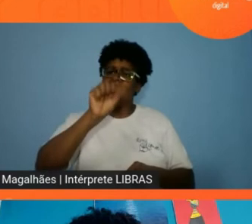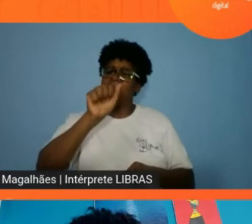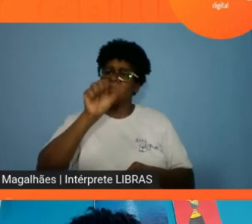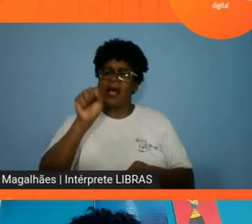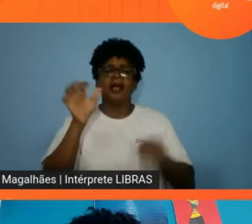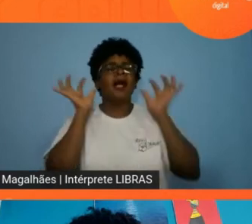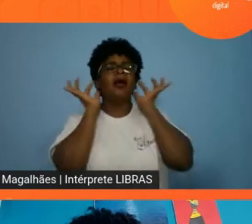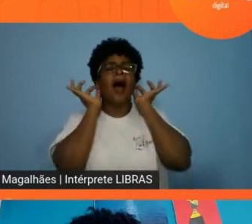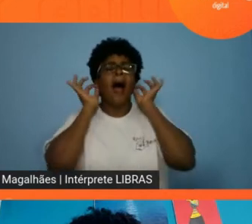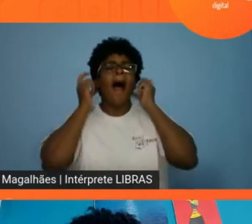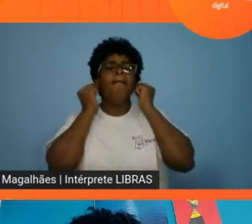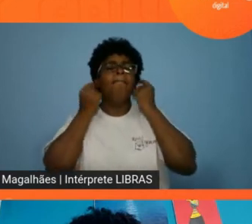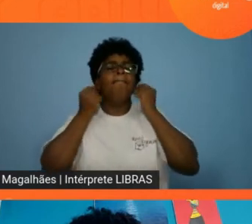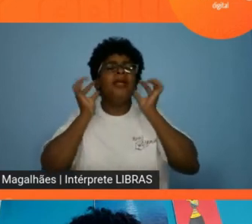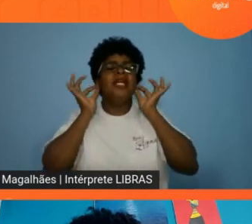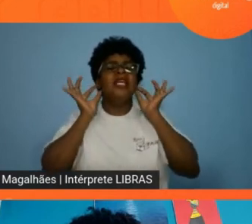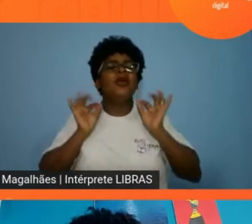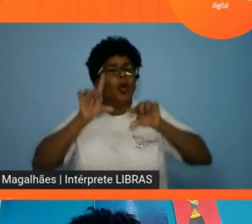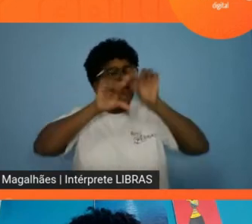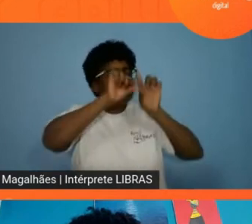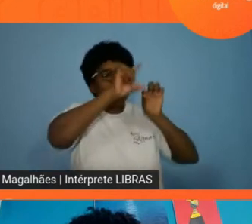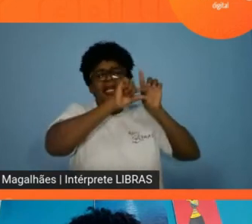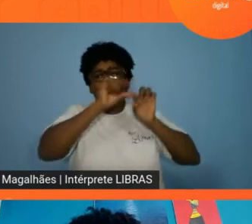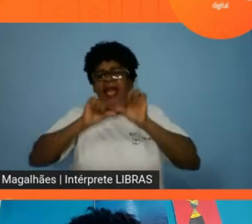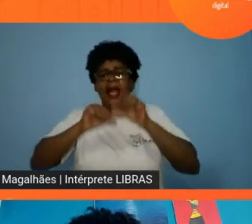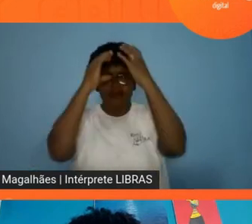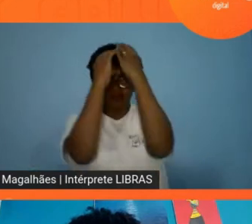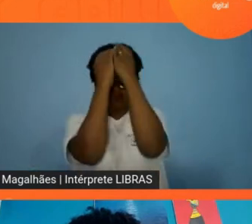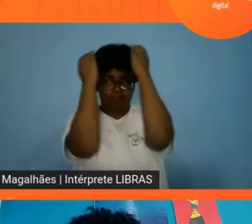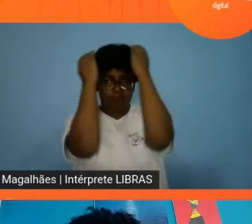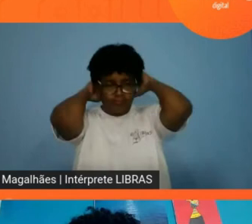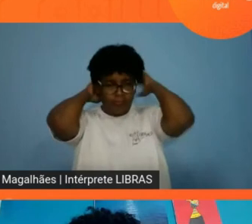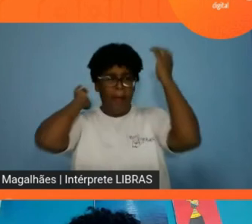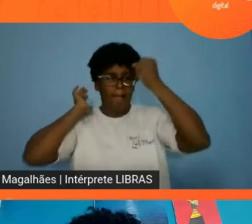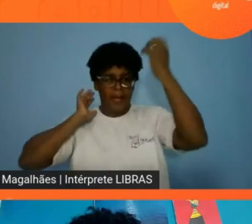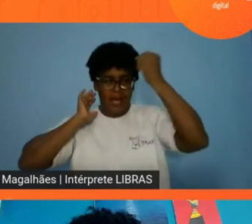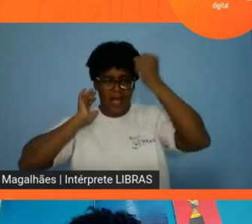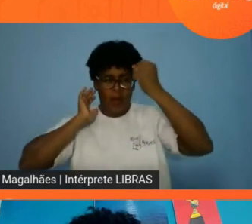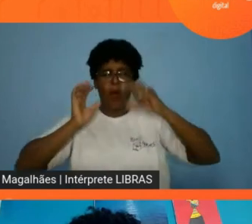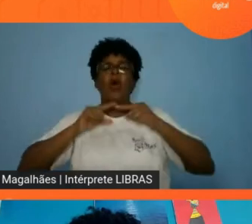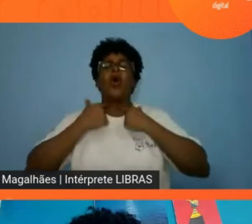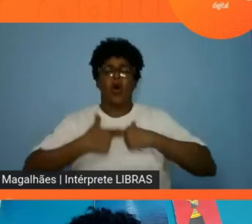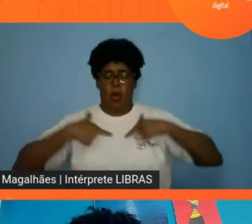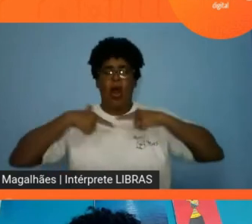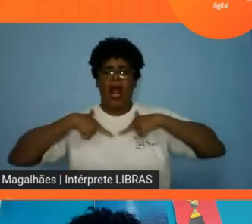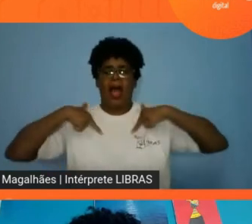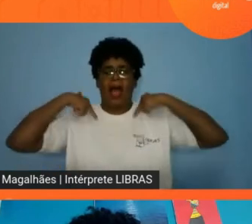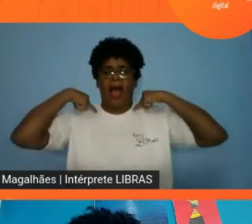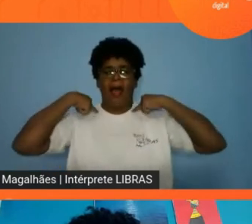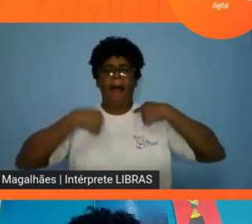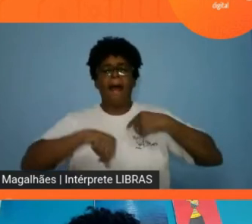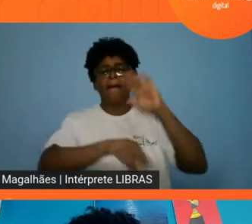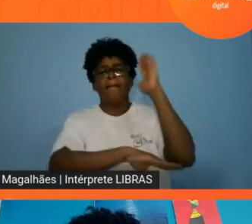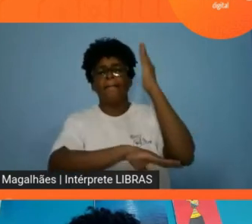brincos de estrela, um colar de madeira e um vestido, né? Eu tenho